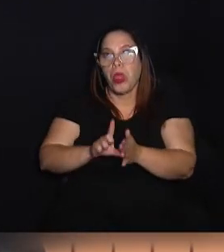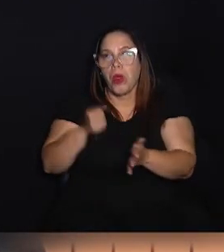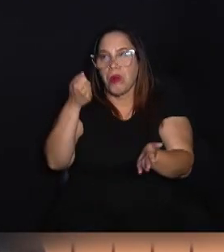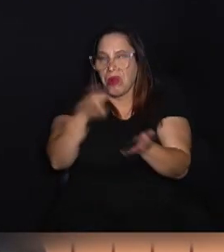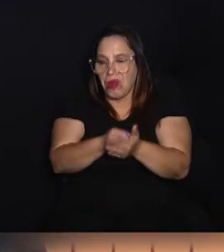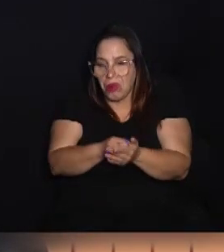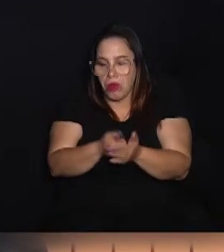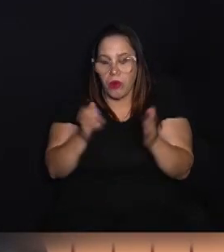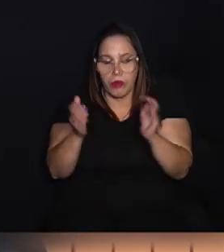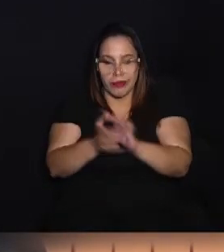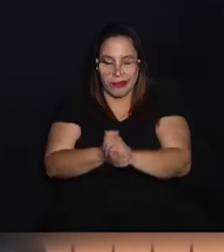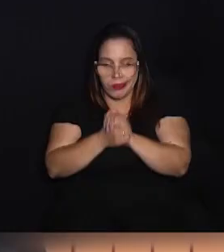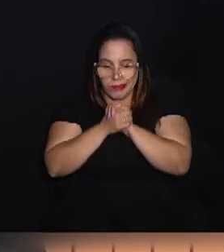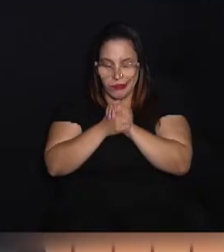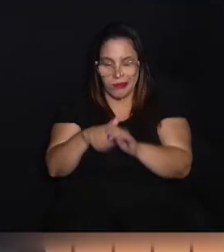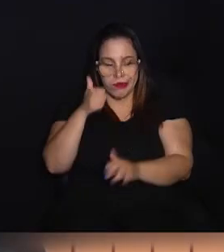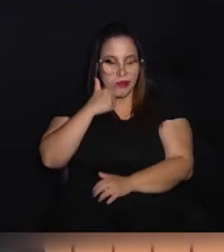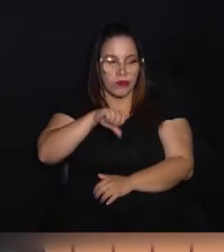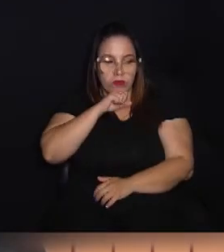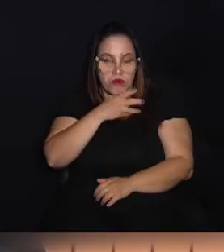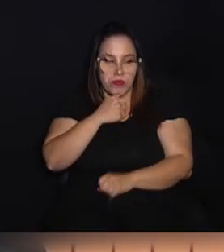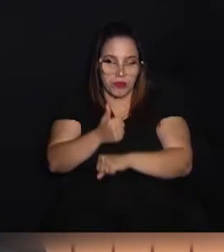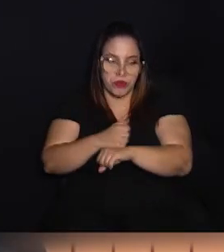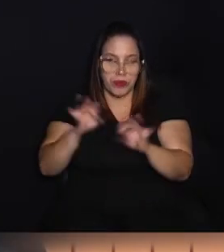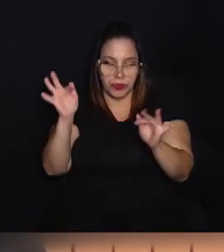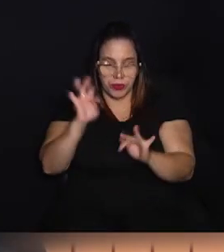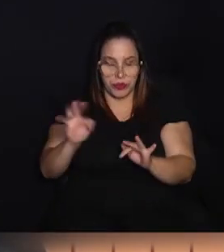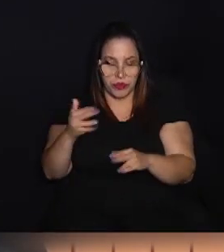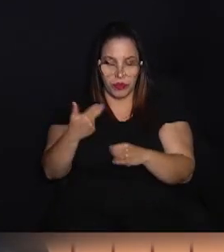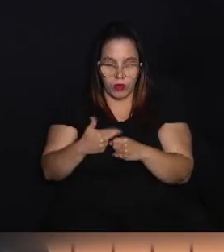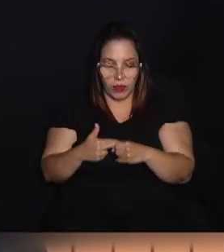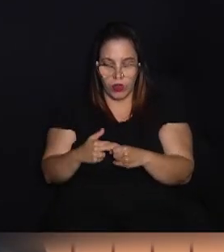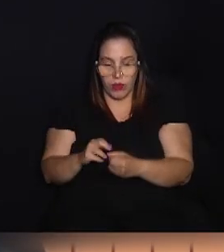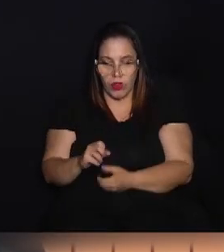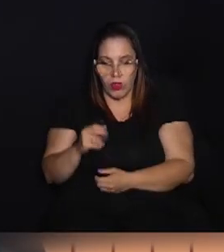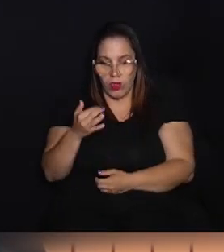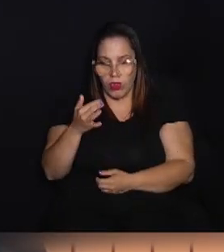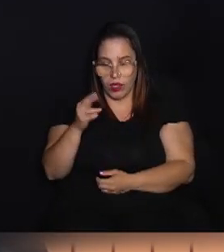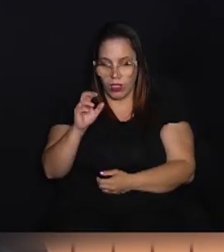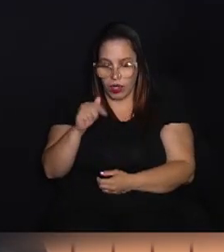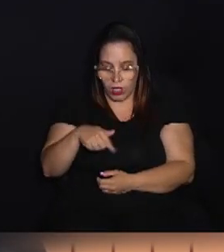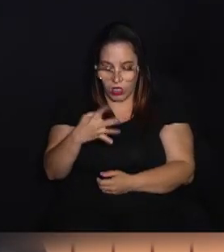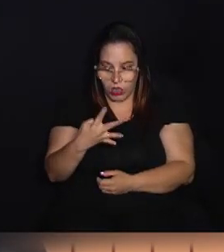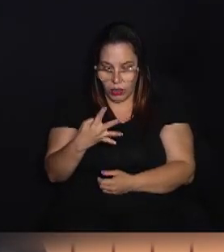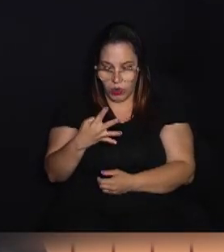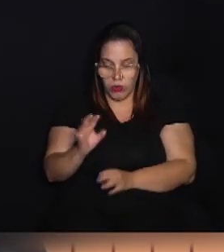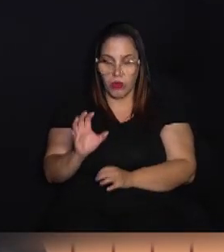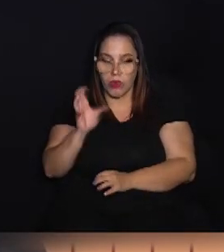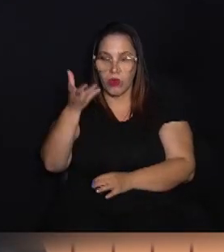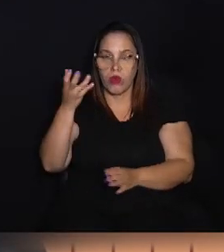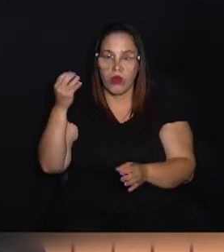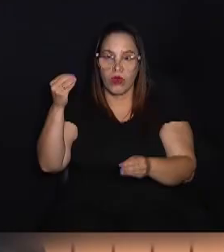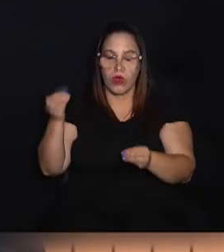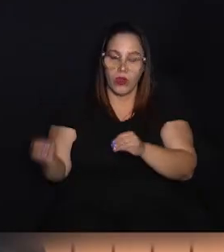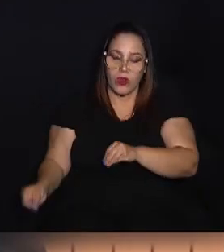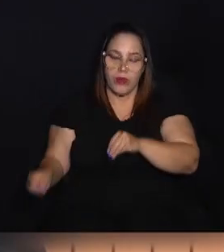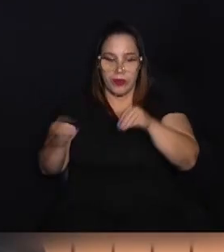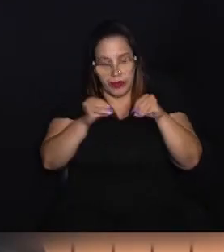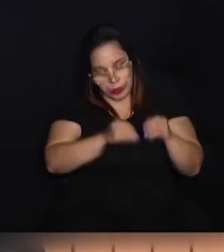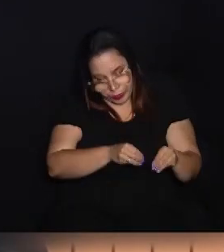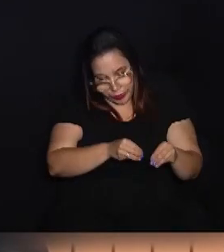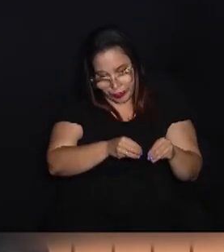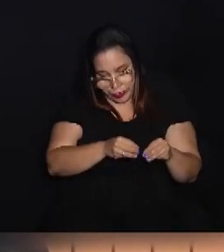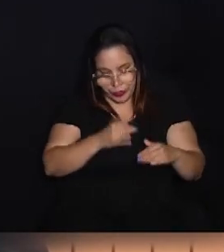saudar meus pais pela minha formatura médica em 74, quando então migrei para essa cidade com o intuito